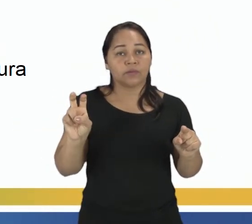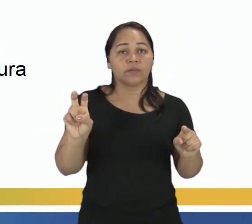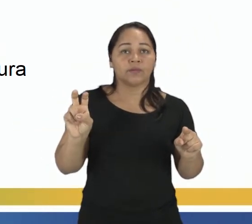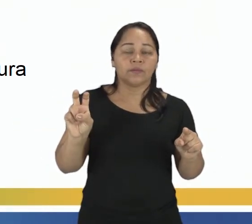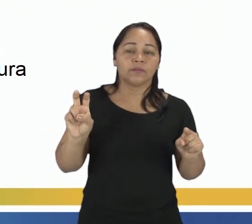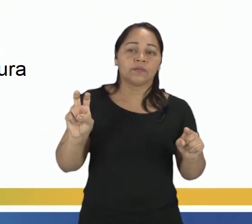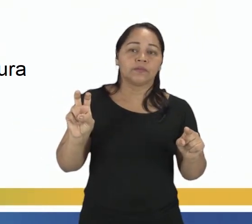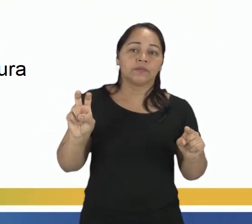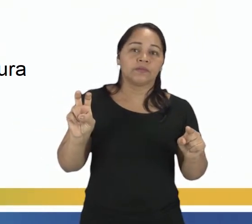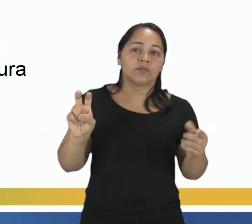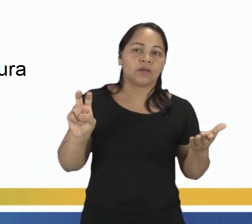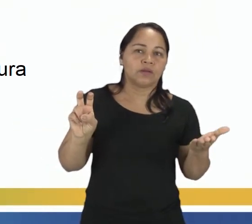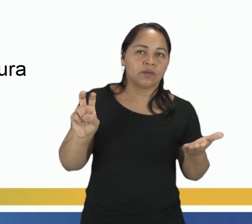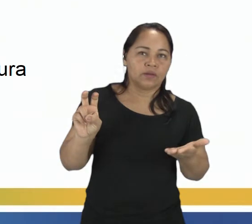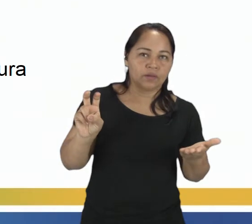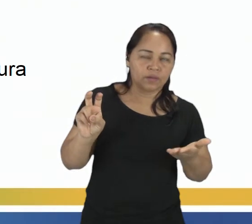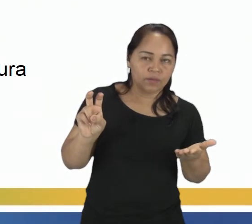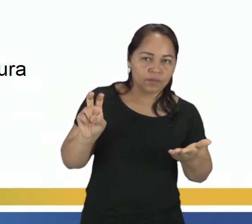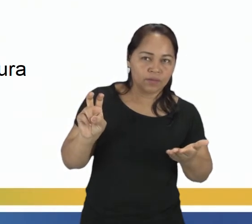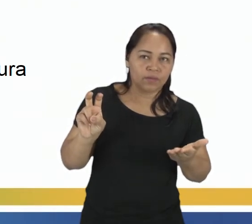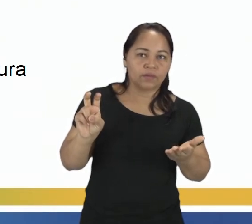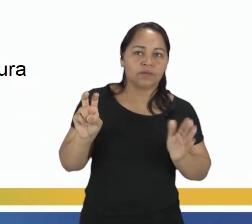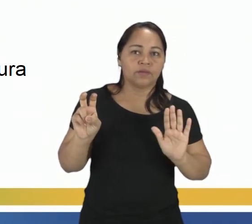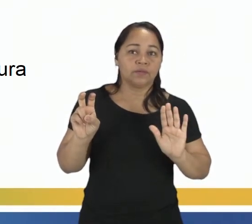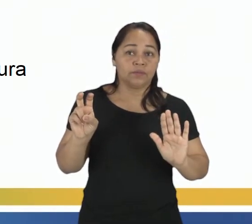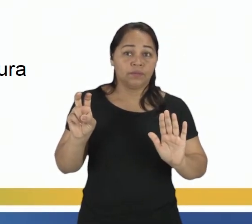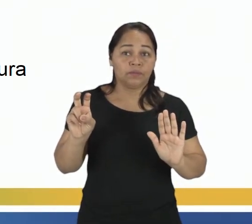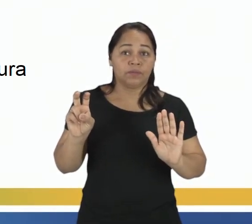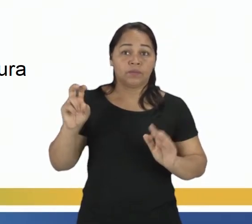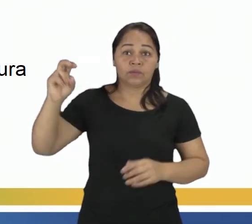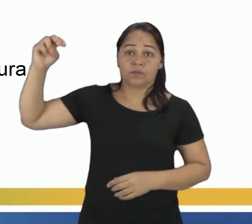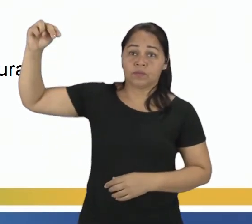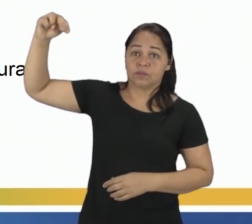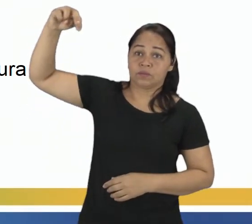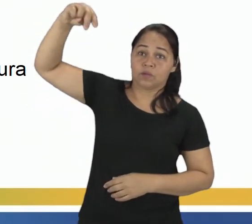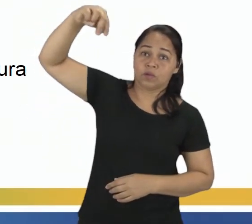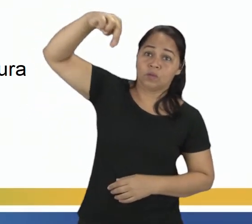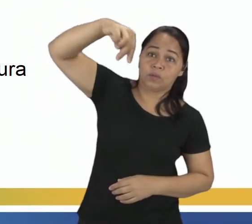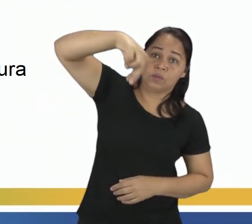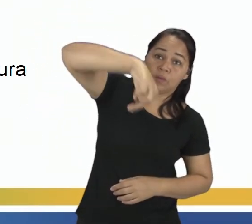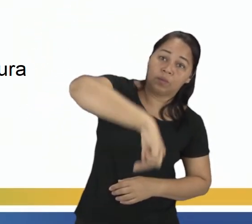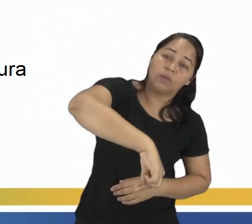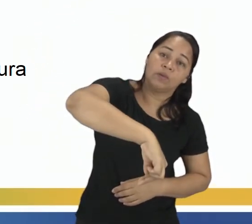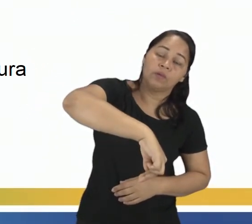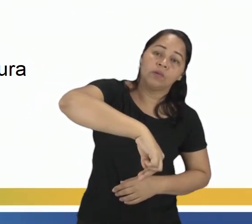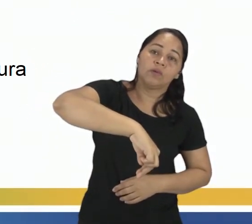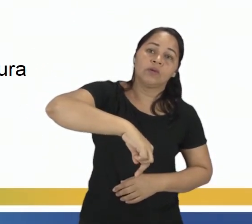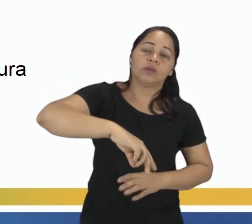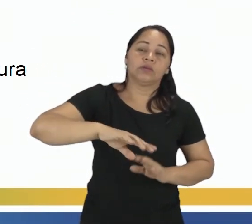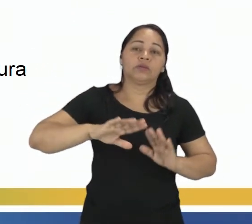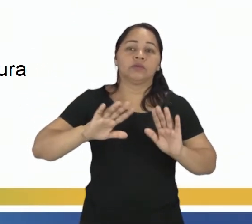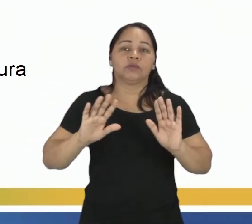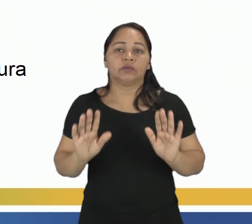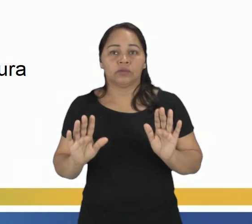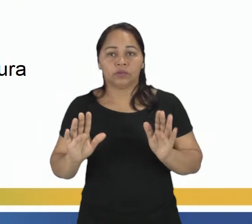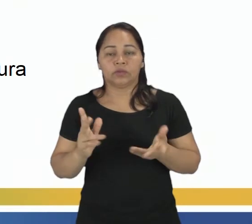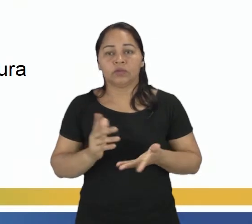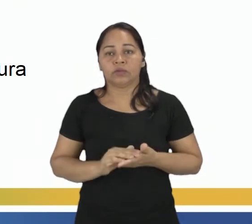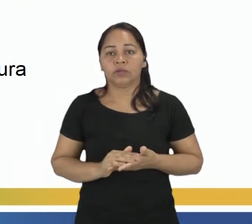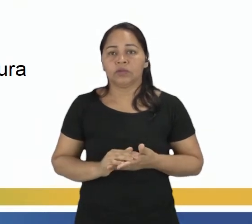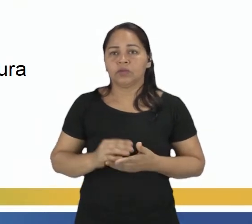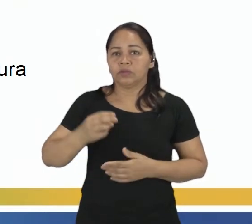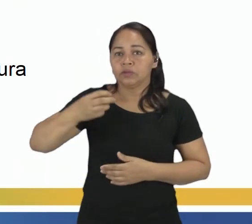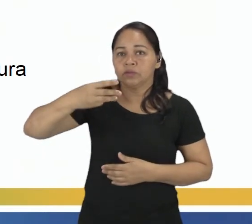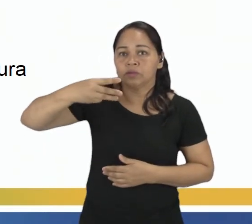quê? A partir do momento em que o corpo, né, foi lançado verticalmente e se encontra no tempo de